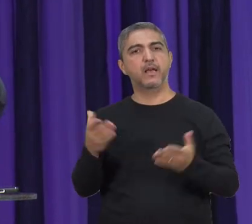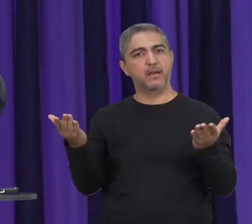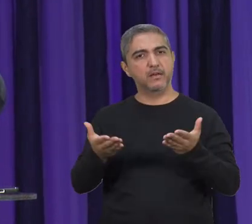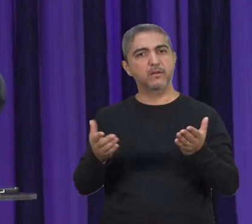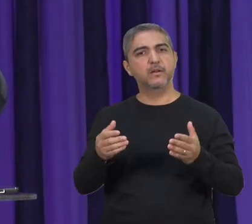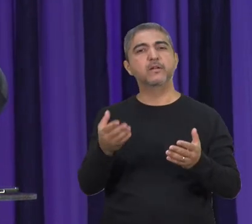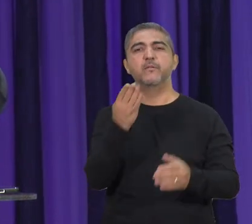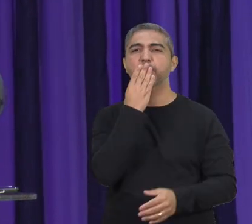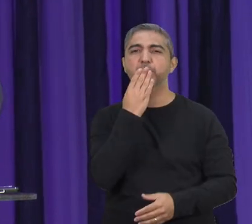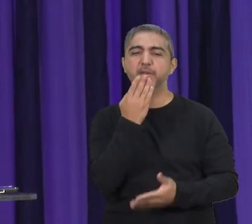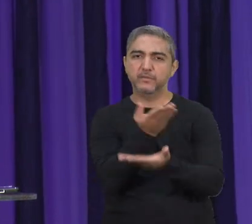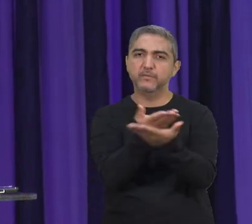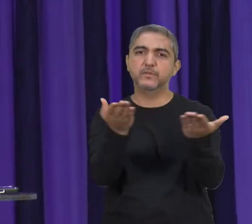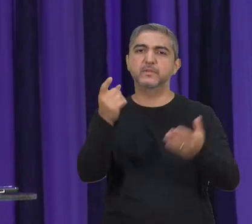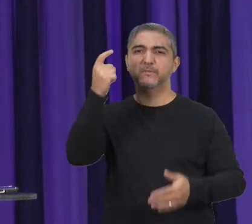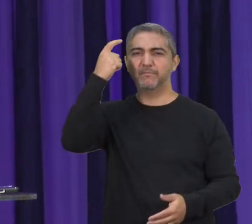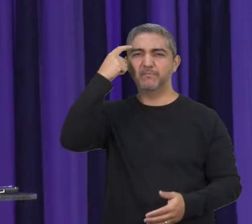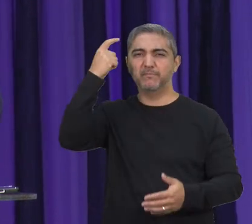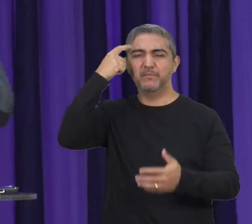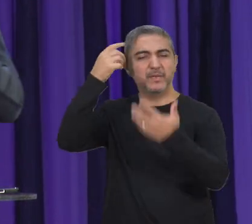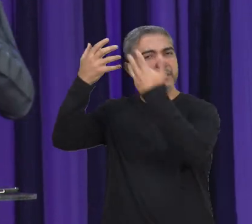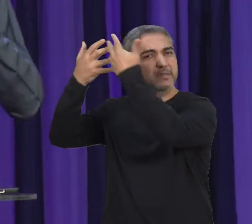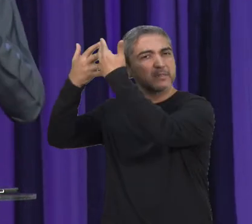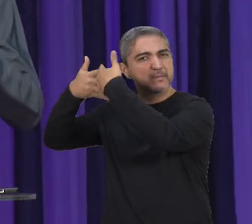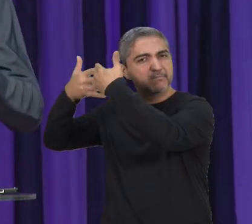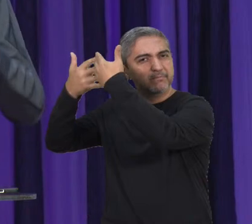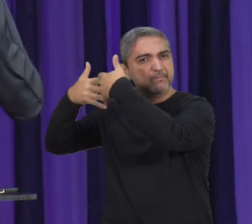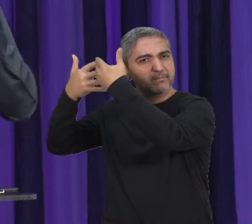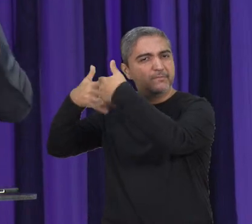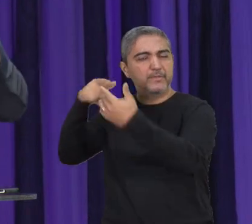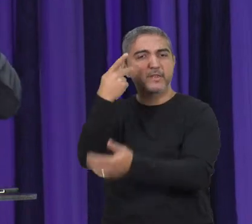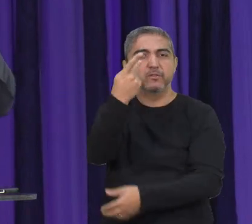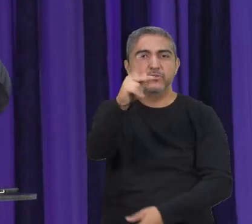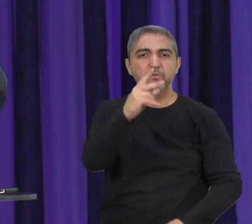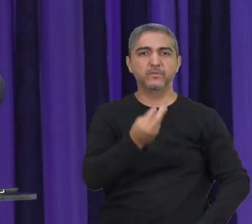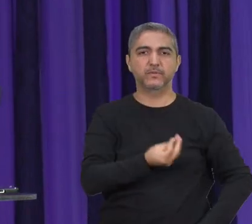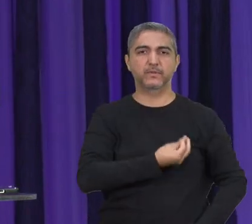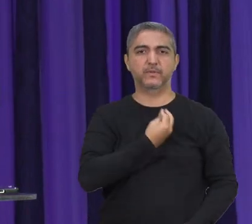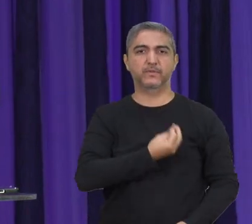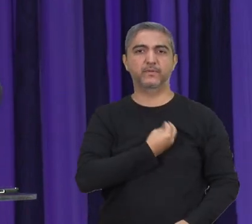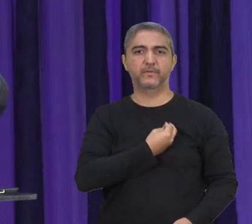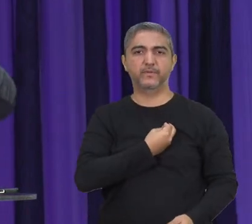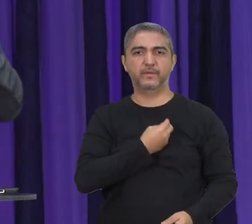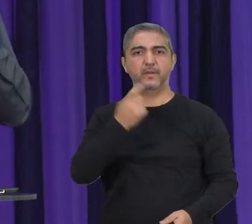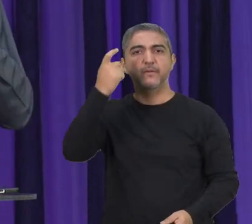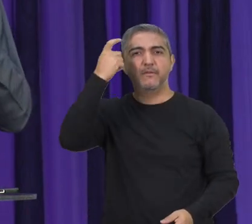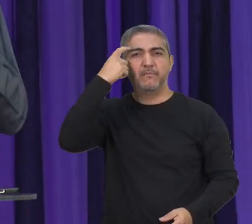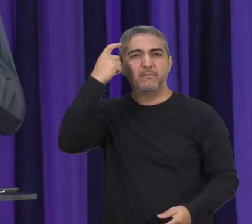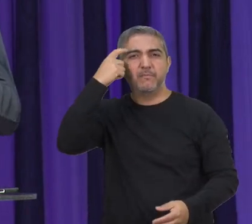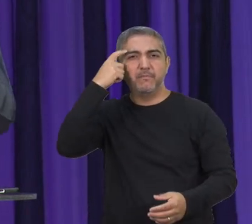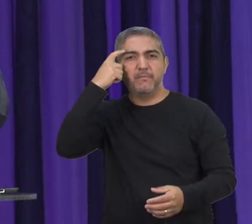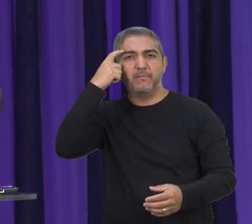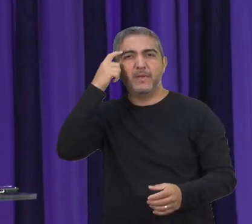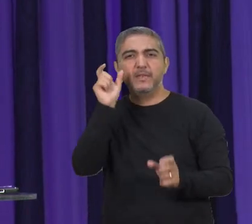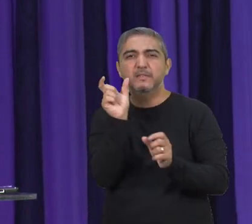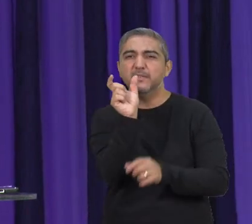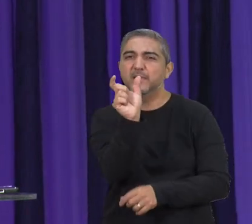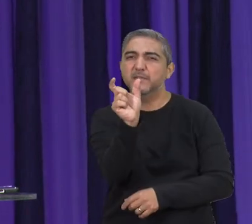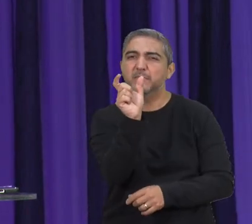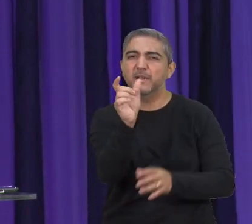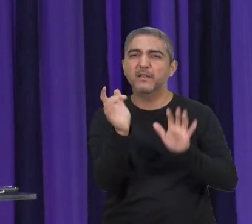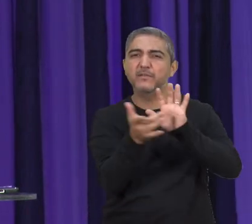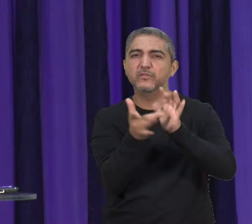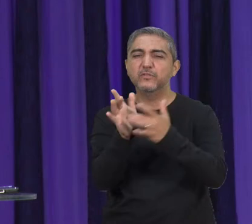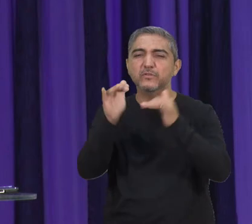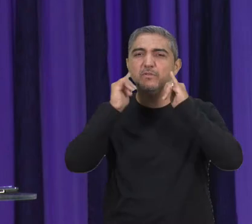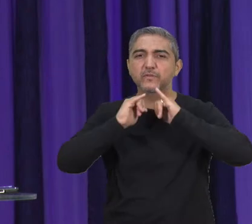reflita na sua vida, que você reflita nas palavras de Jesus, que elas penetrem no seu